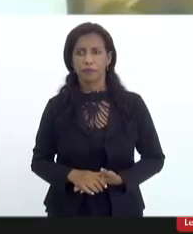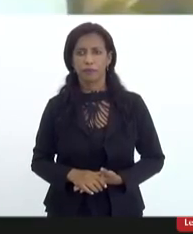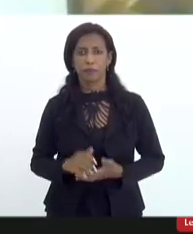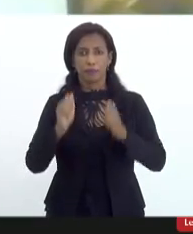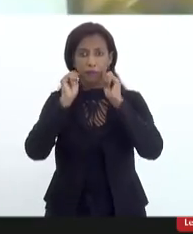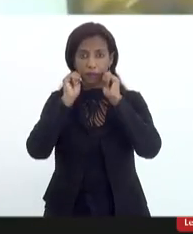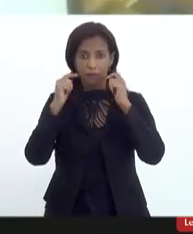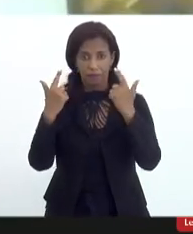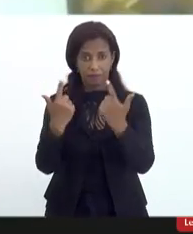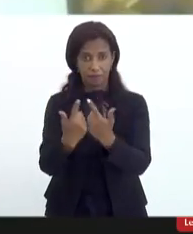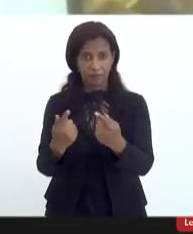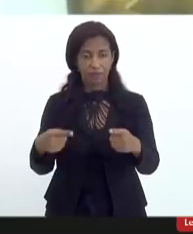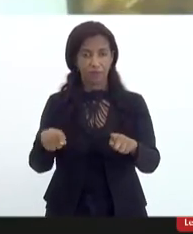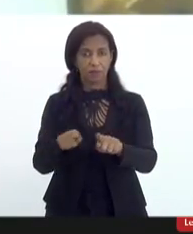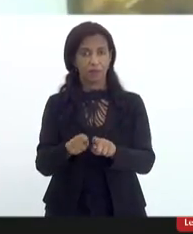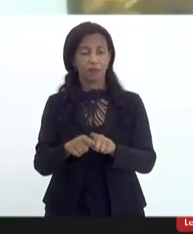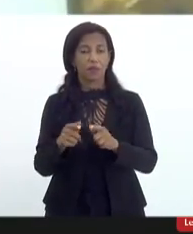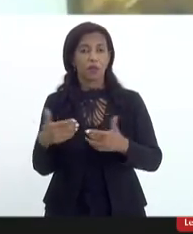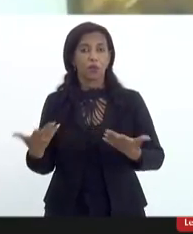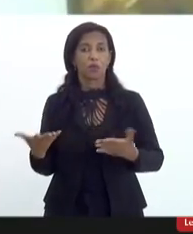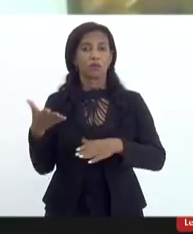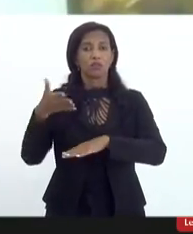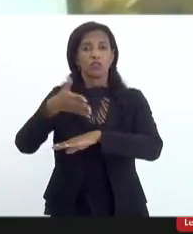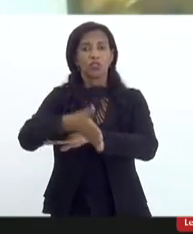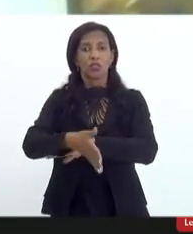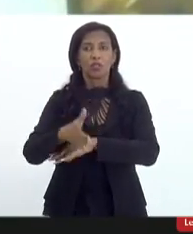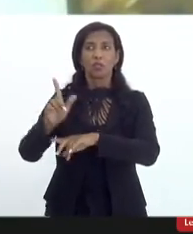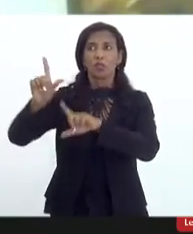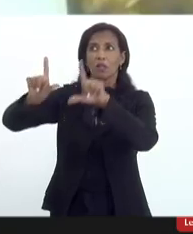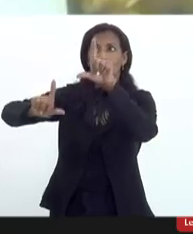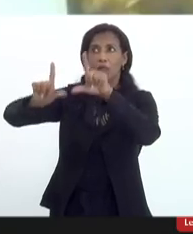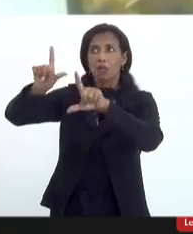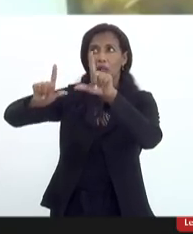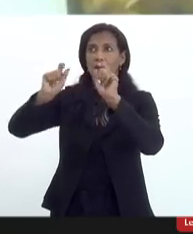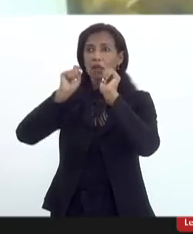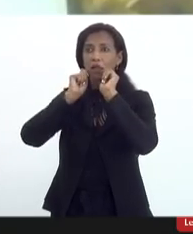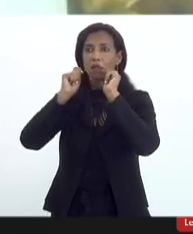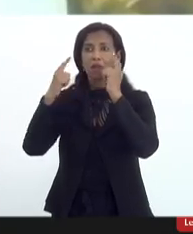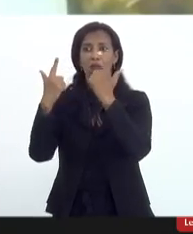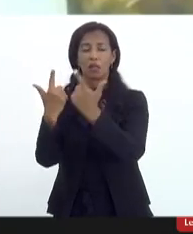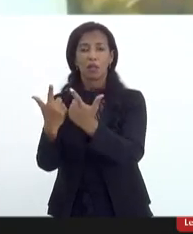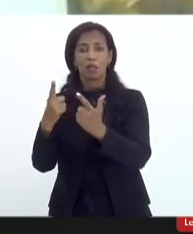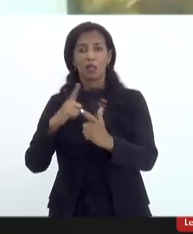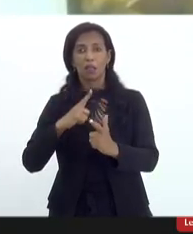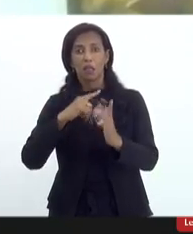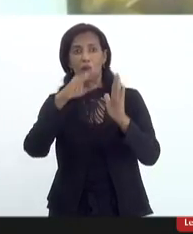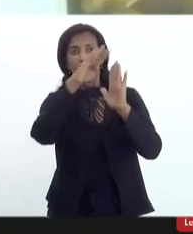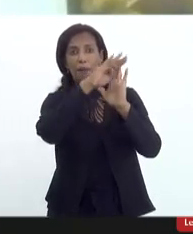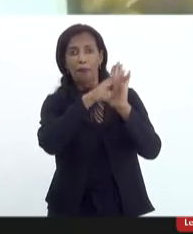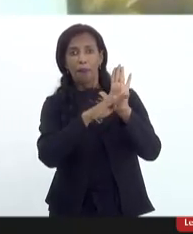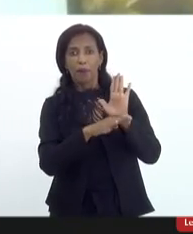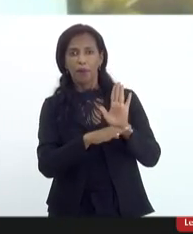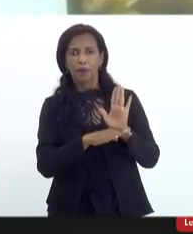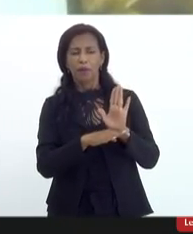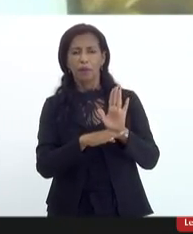Alerj, inclusive, quando a gente entra na TV Alerj e de ter programas